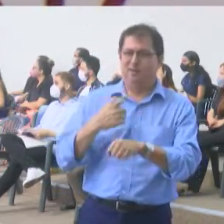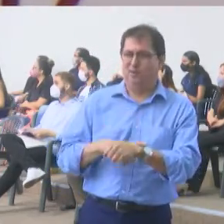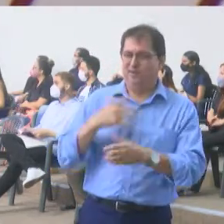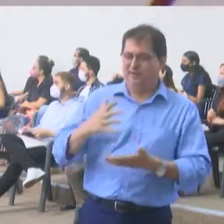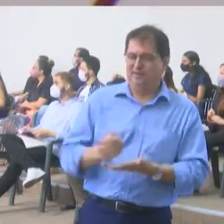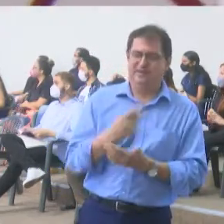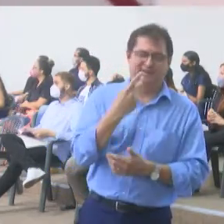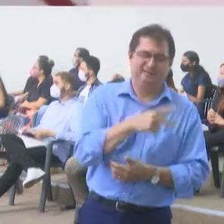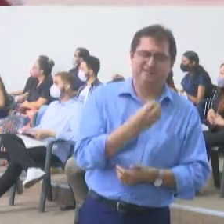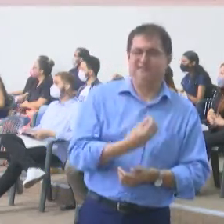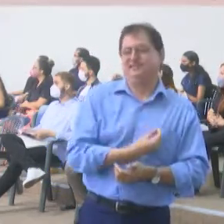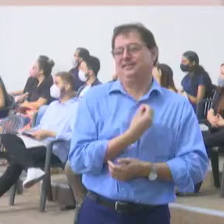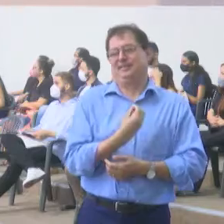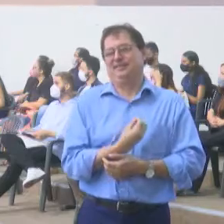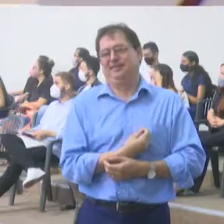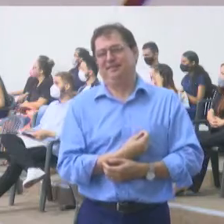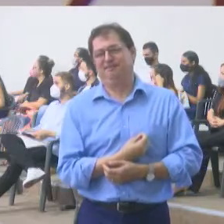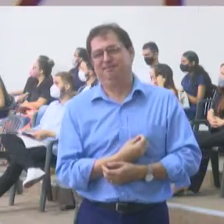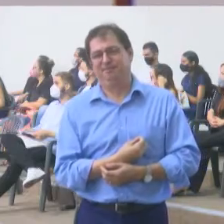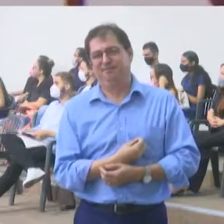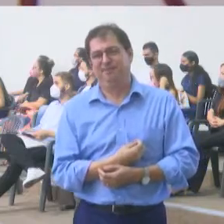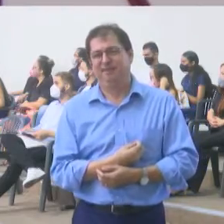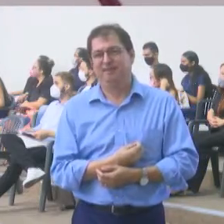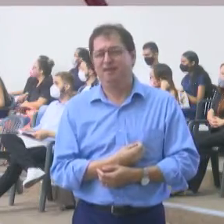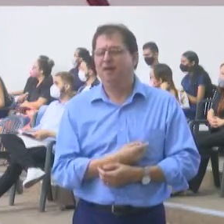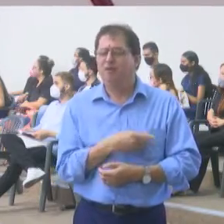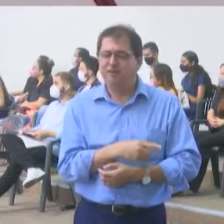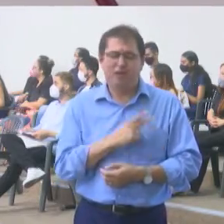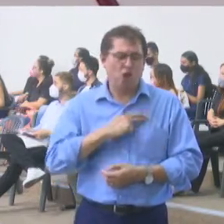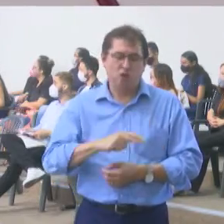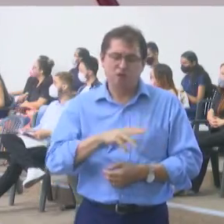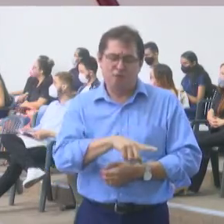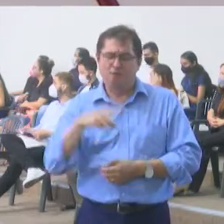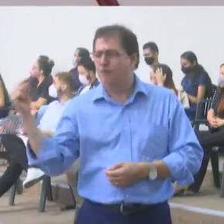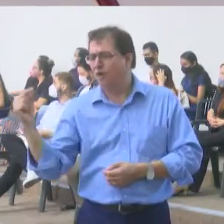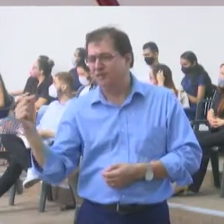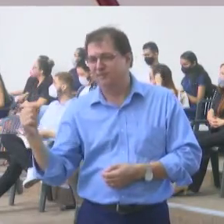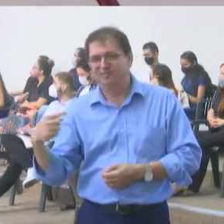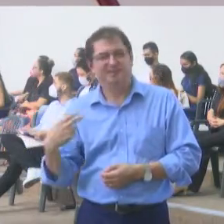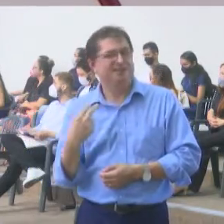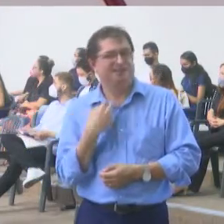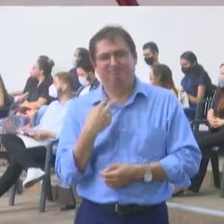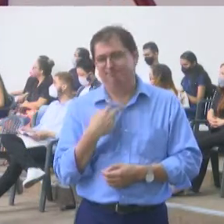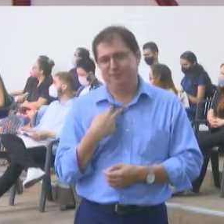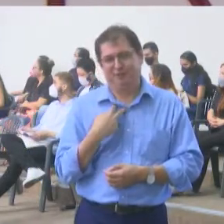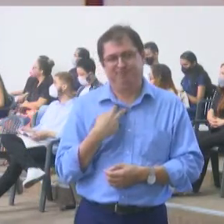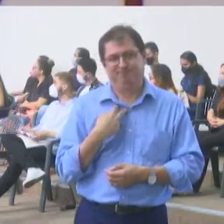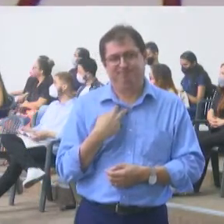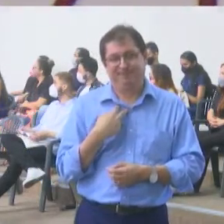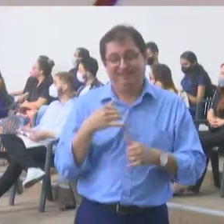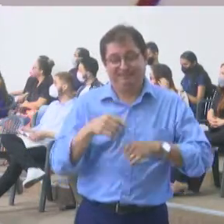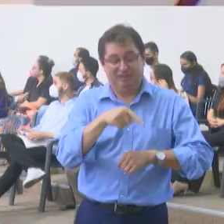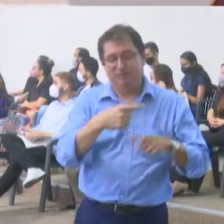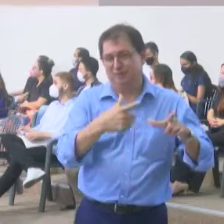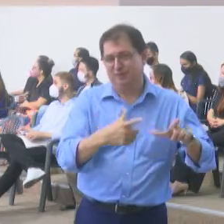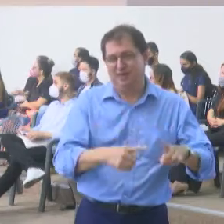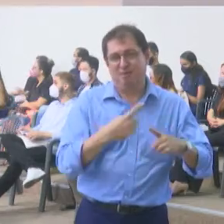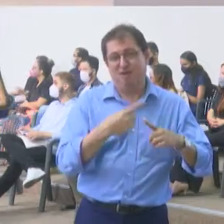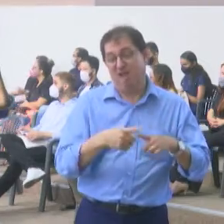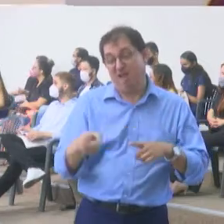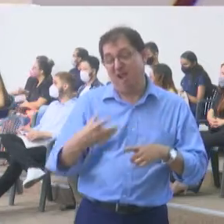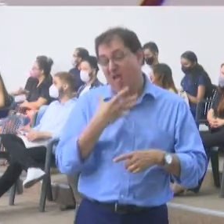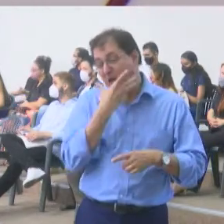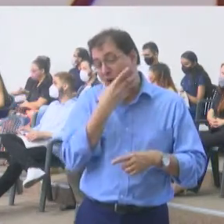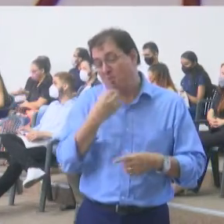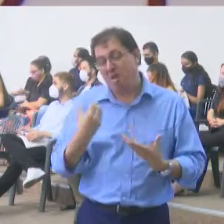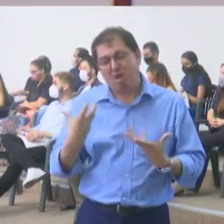ele vai querer exercer de novo, então nem aparece, foge, vai-te embora para que ela não veja você chegando. O fato é que não aconteceu. Essa